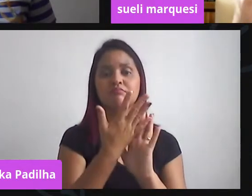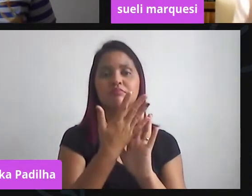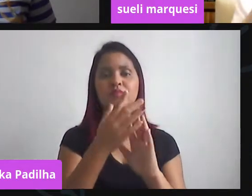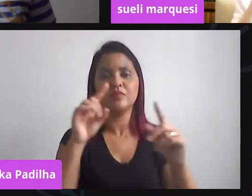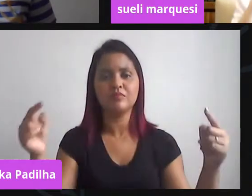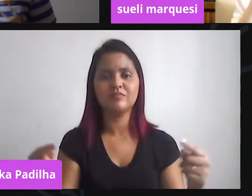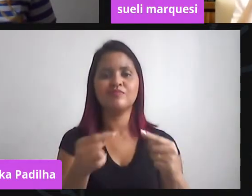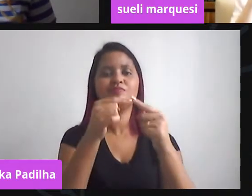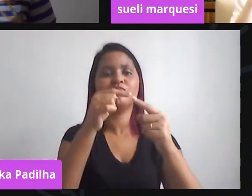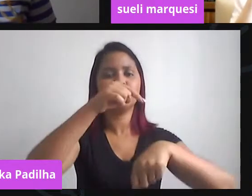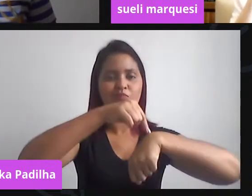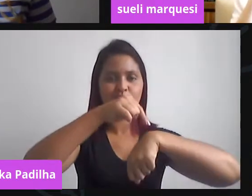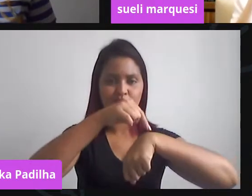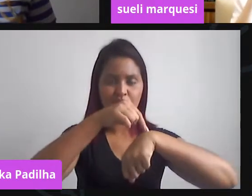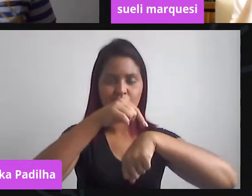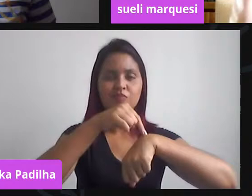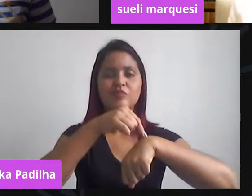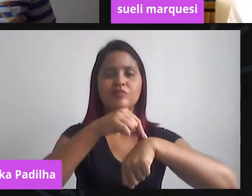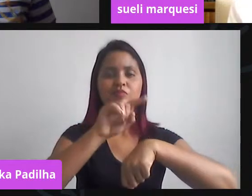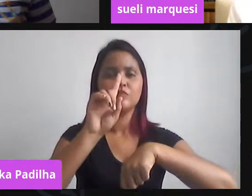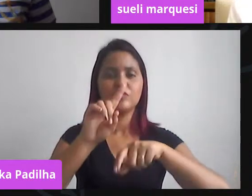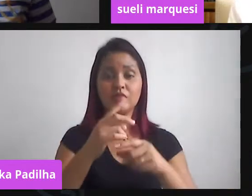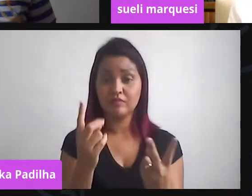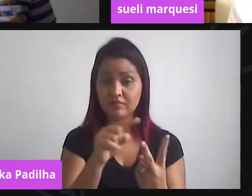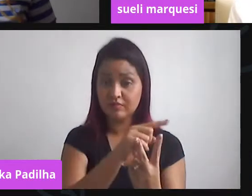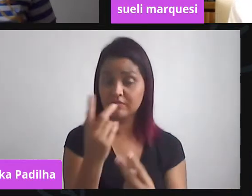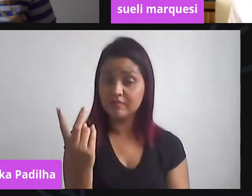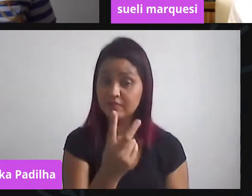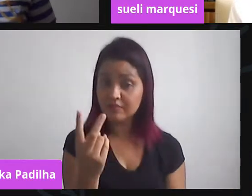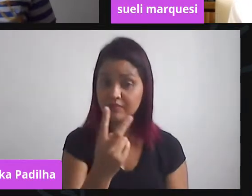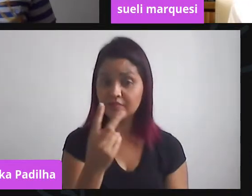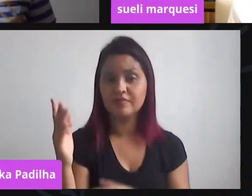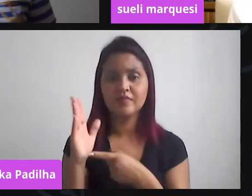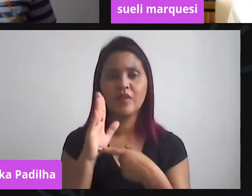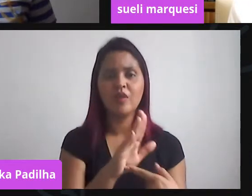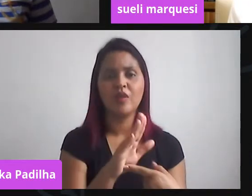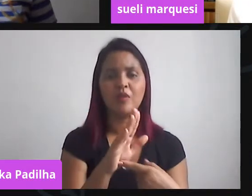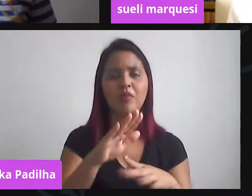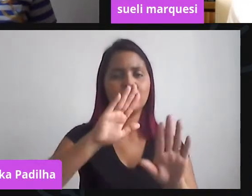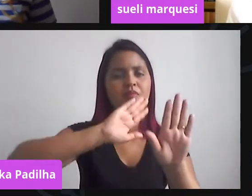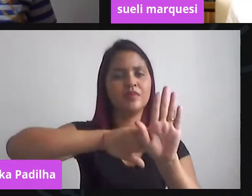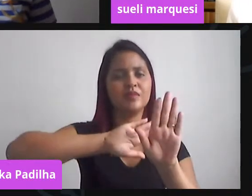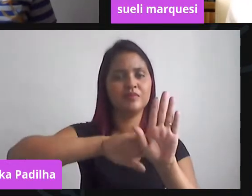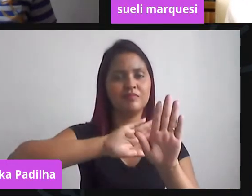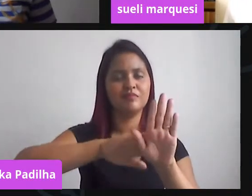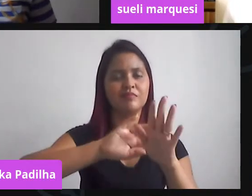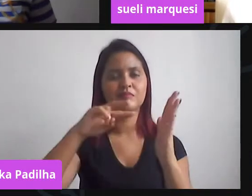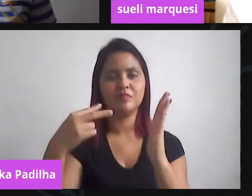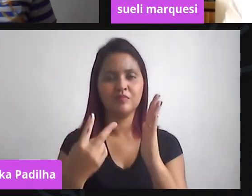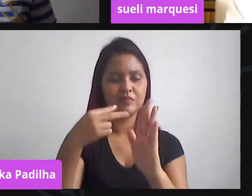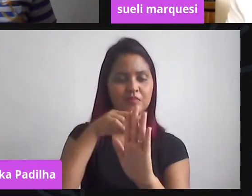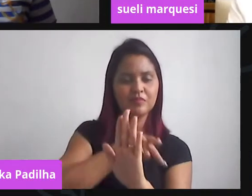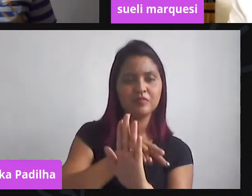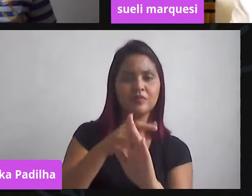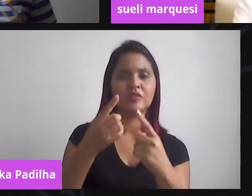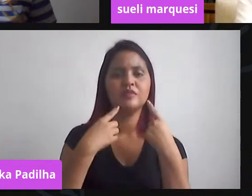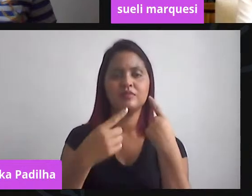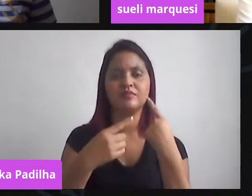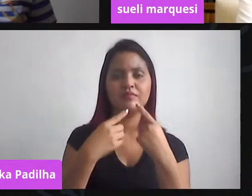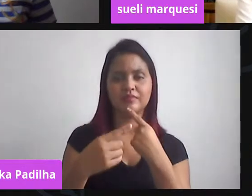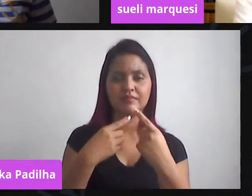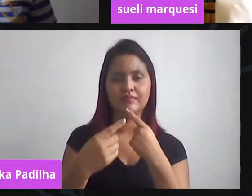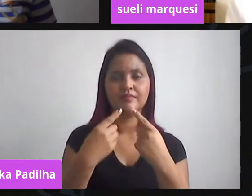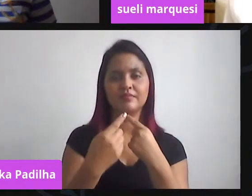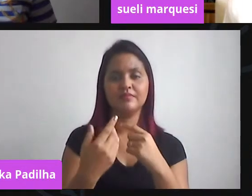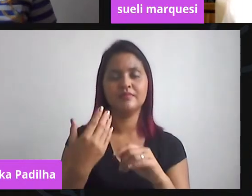no mesmo momento e ambas mostrando essas interfaces, né? E os diálogos interdisciplinares.